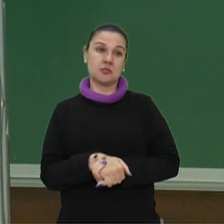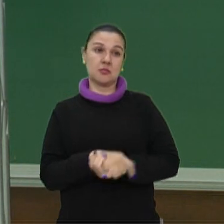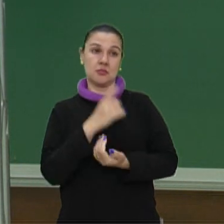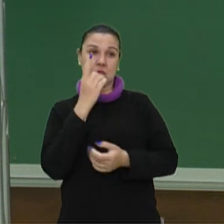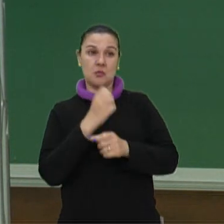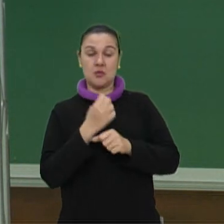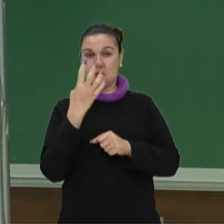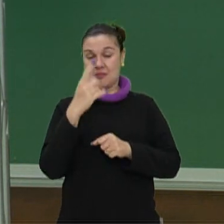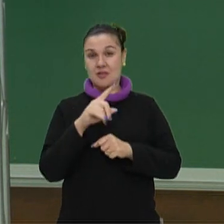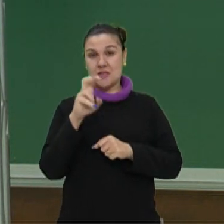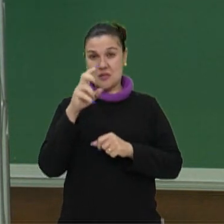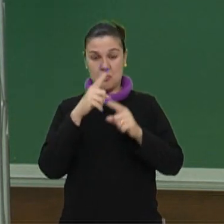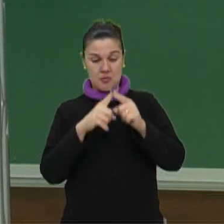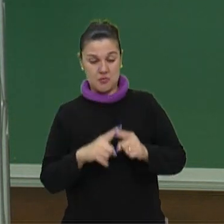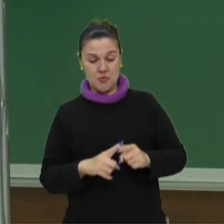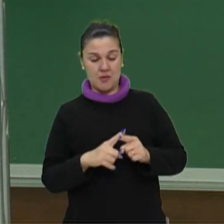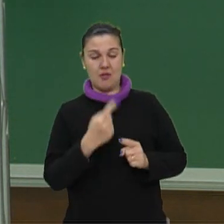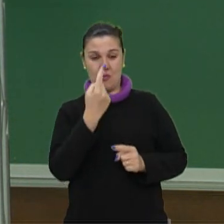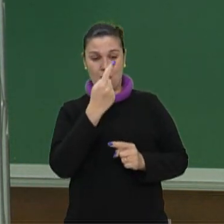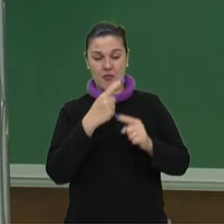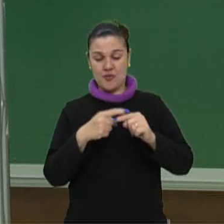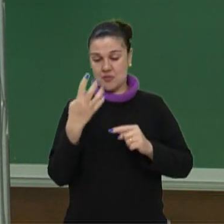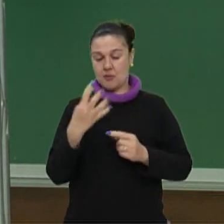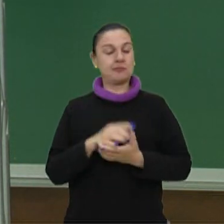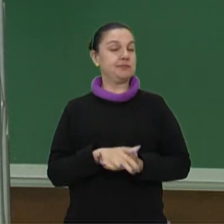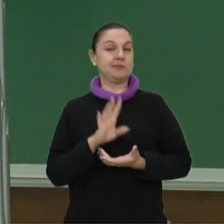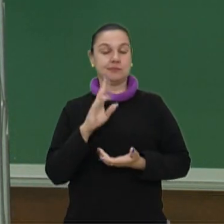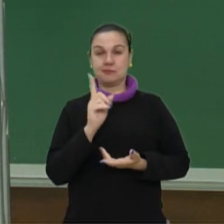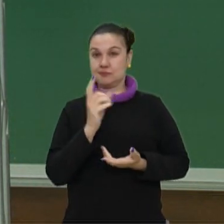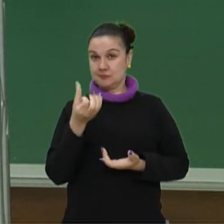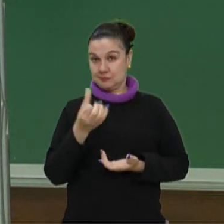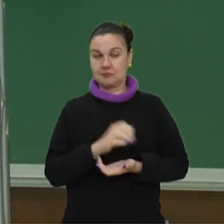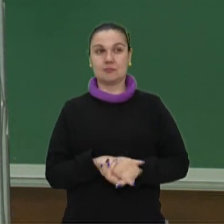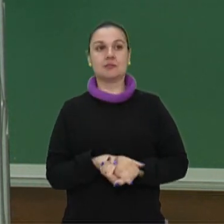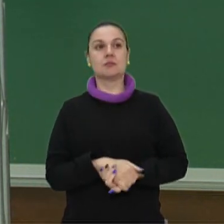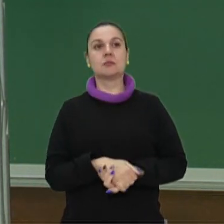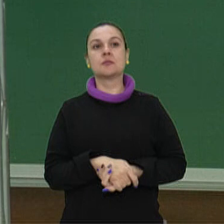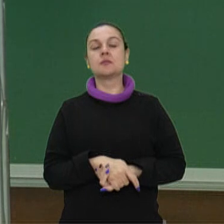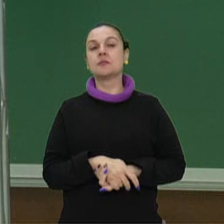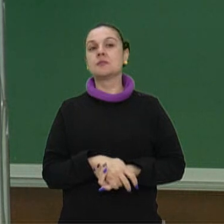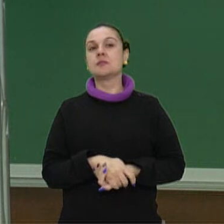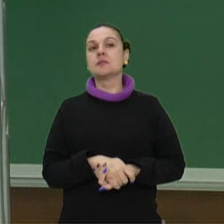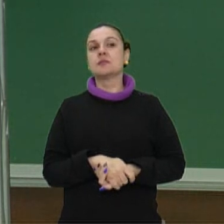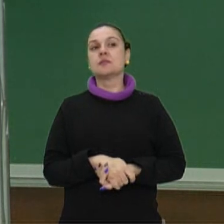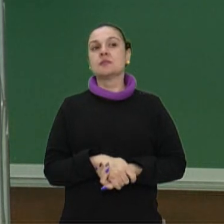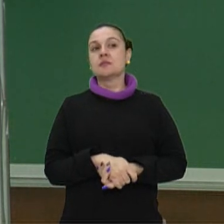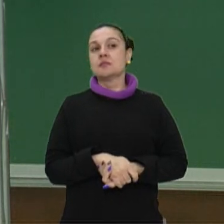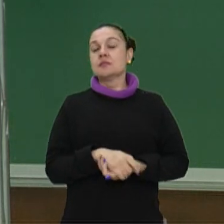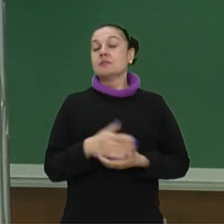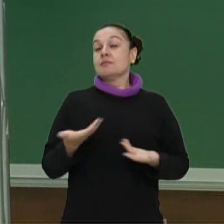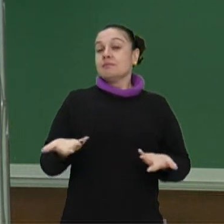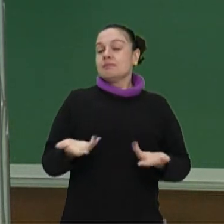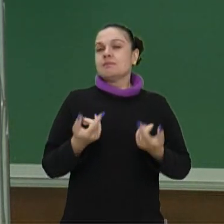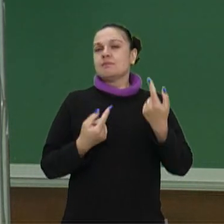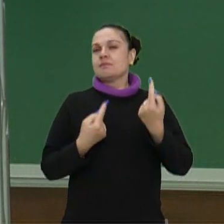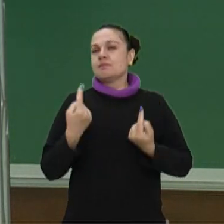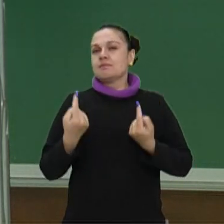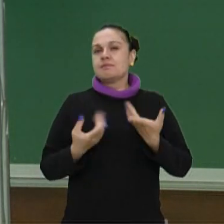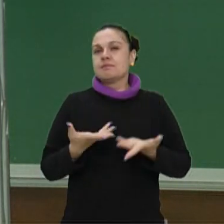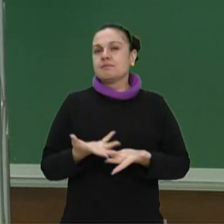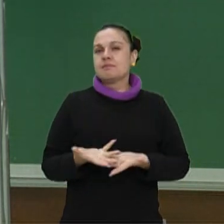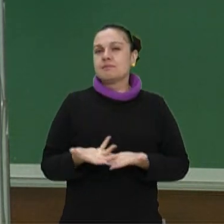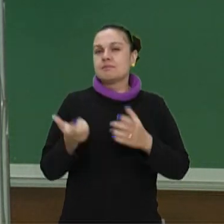dar 5. Só que se eu multiplicar 1 por 4, vai dar 4 e não 6. Então, não deu certo. Então, eu vou pensar em outros 2 números